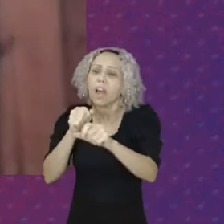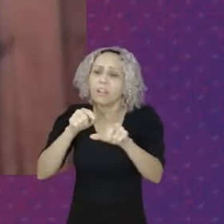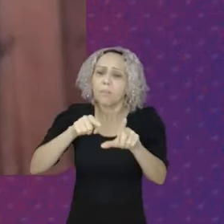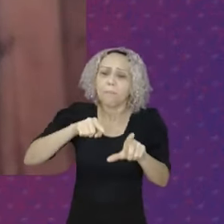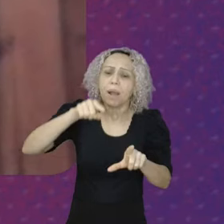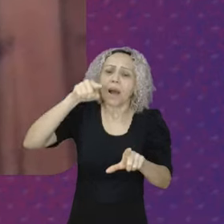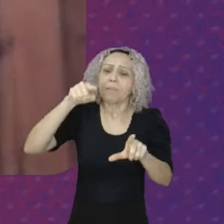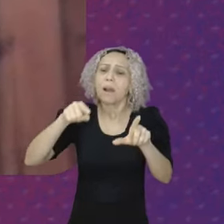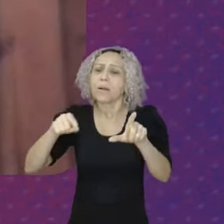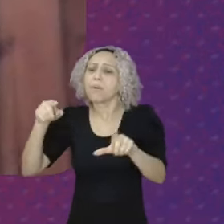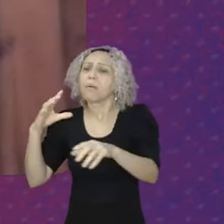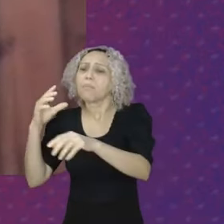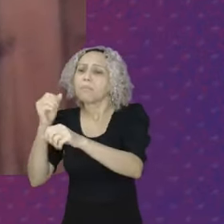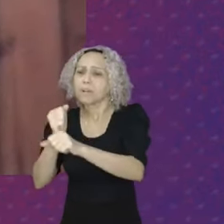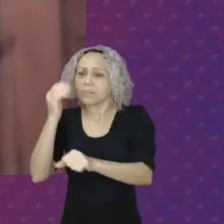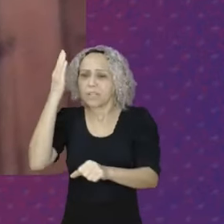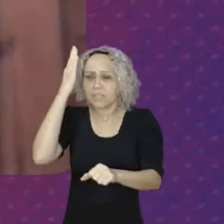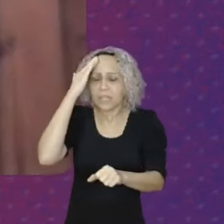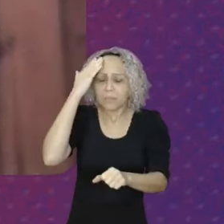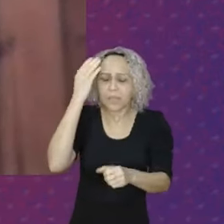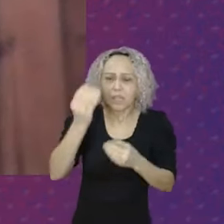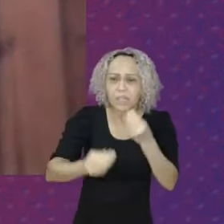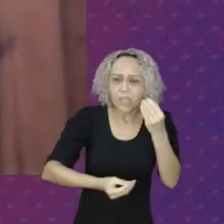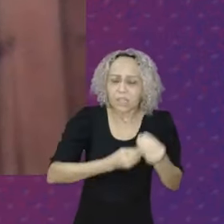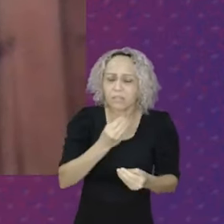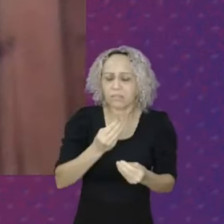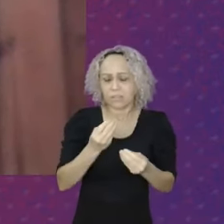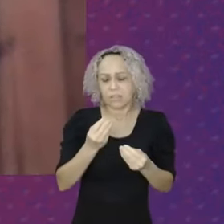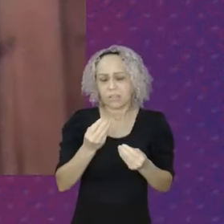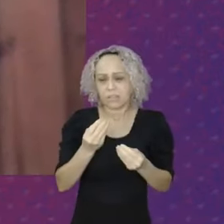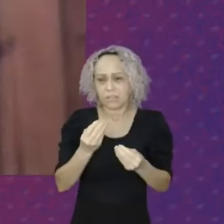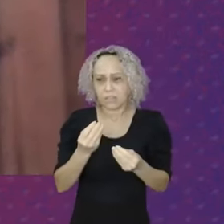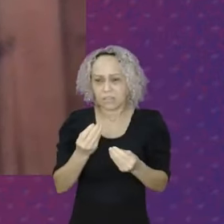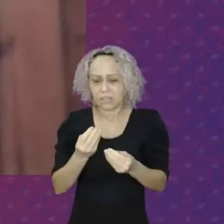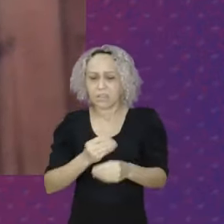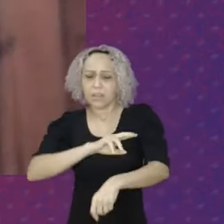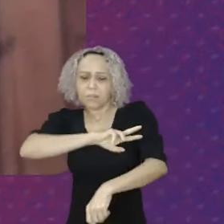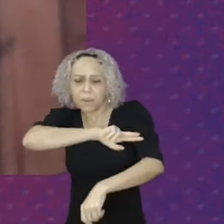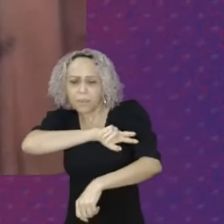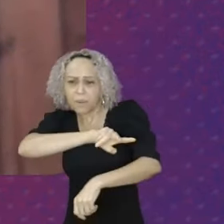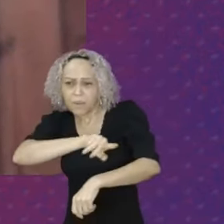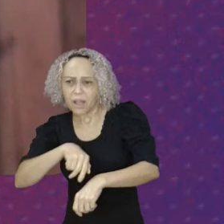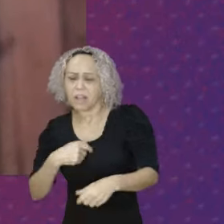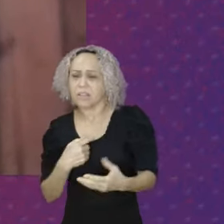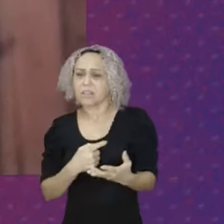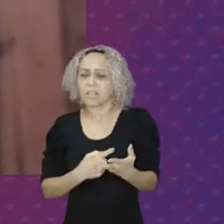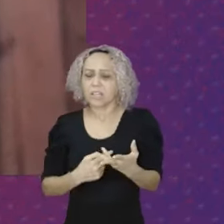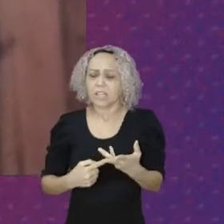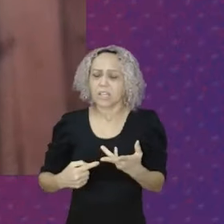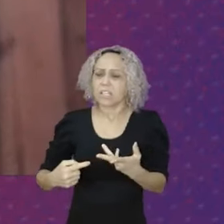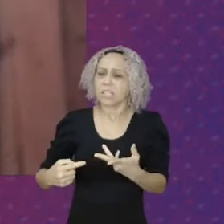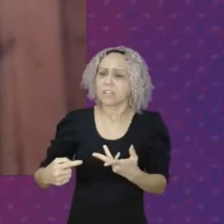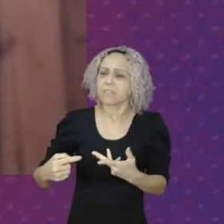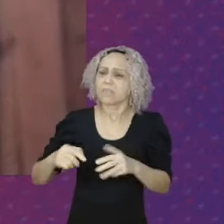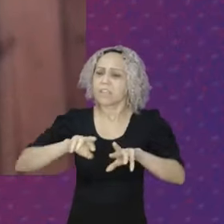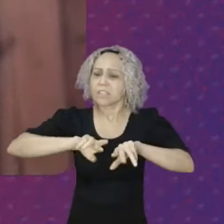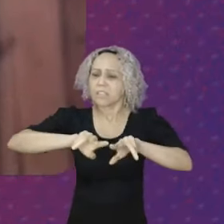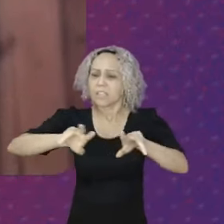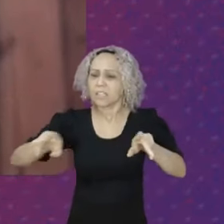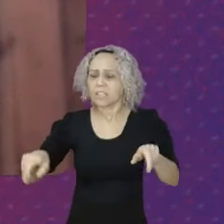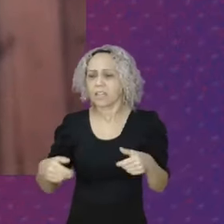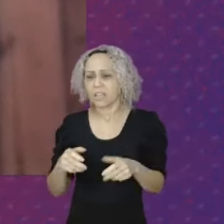para incluir as especificidades geracionais étnico raciais diversidade sexual para poder que